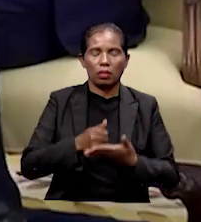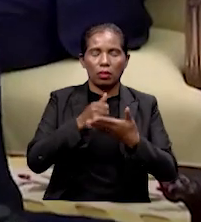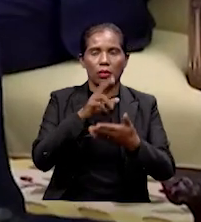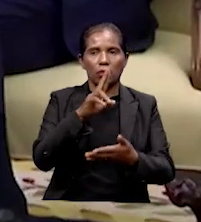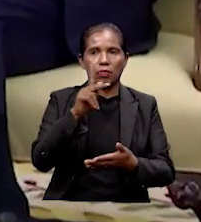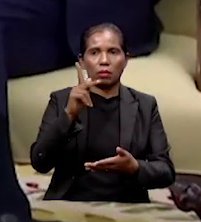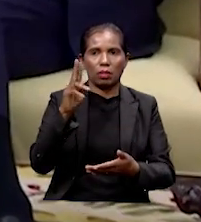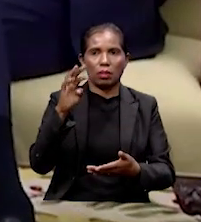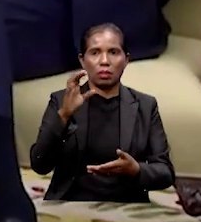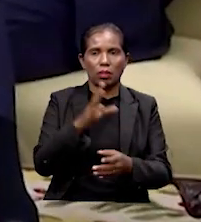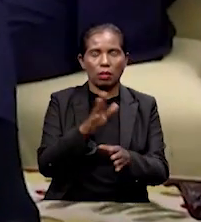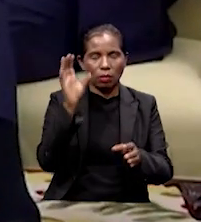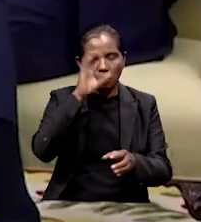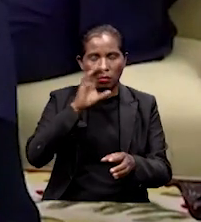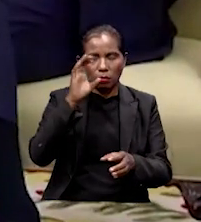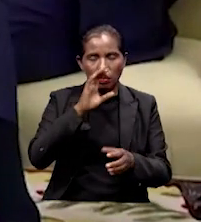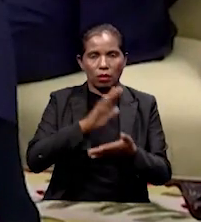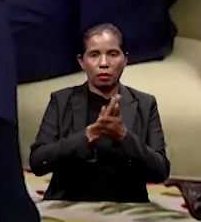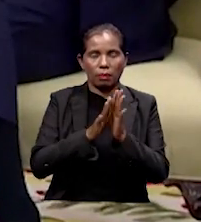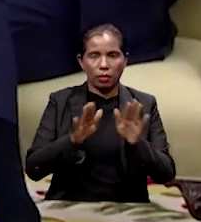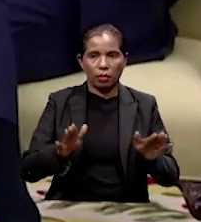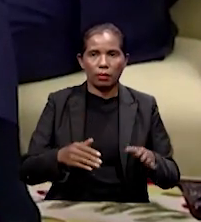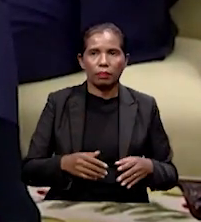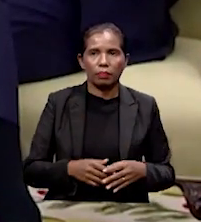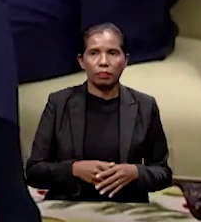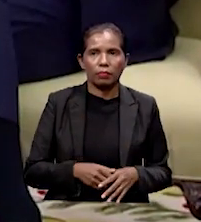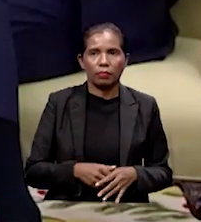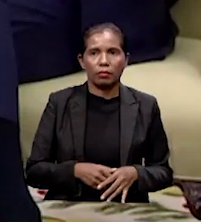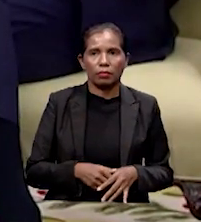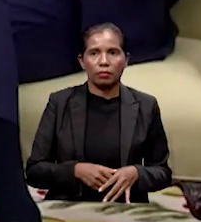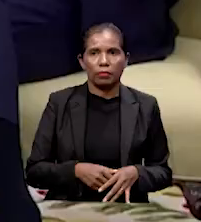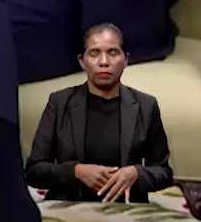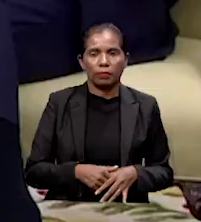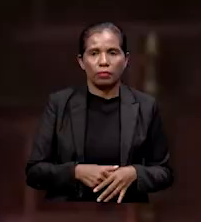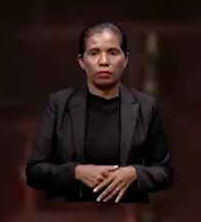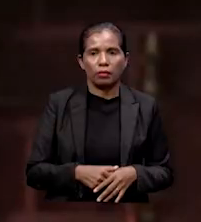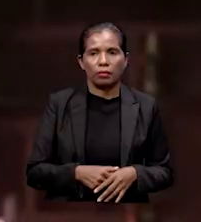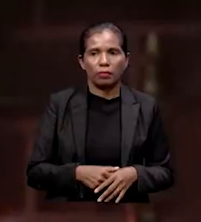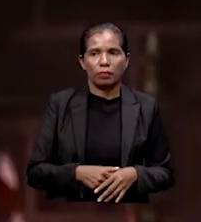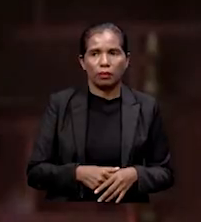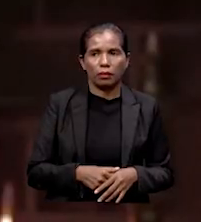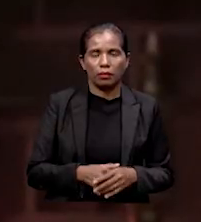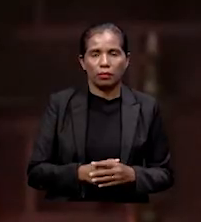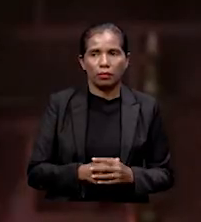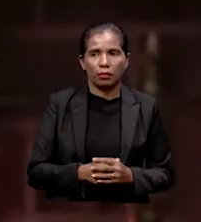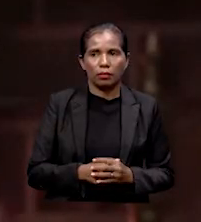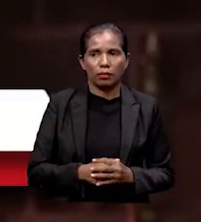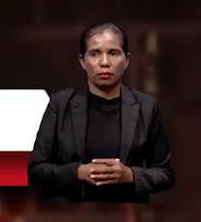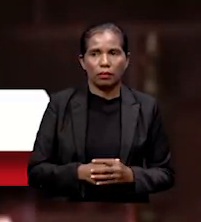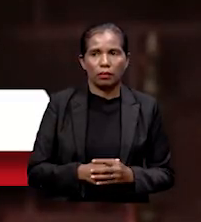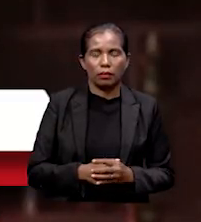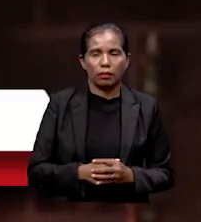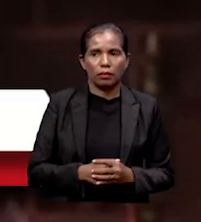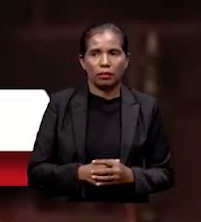at buka pas justa. With the great people in Ukraine, we stand with you. You've been a great leader. All the appreciation to